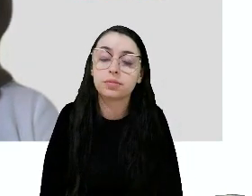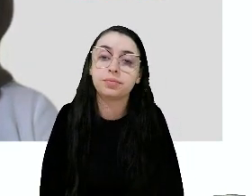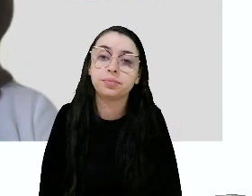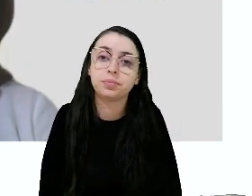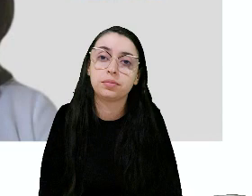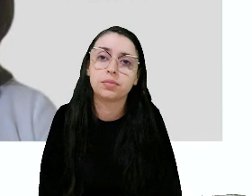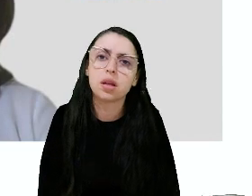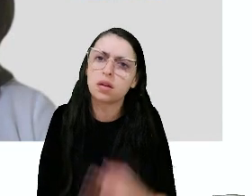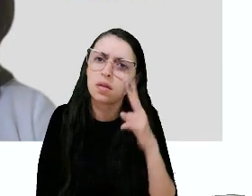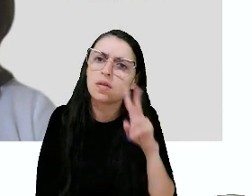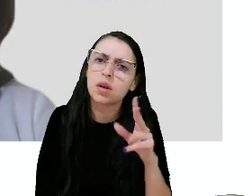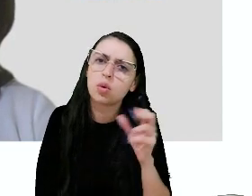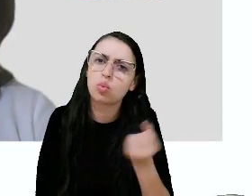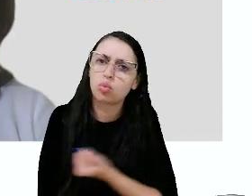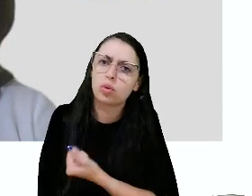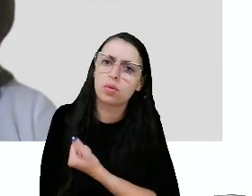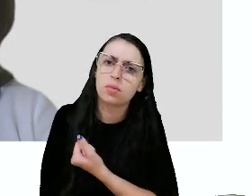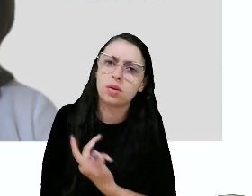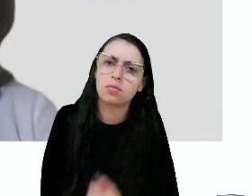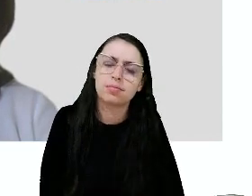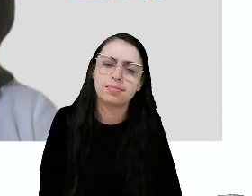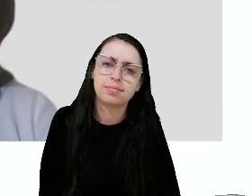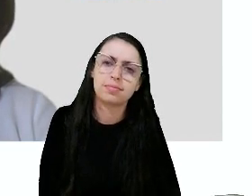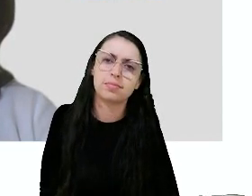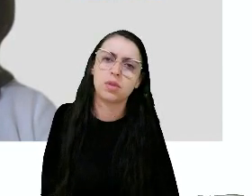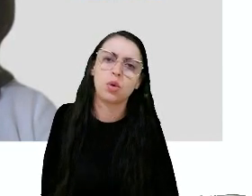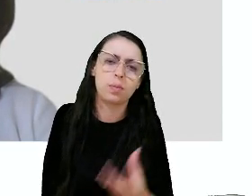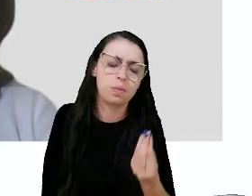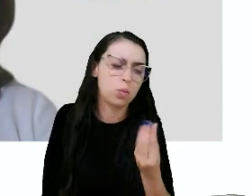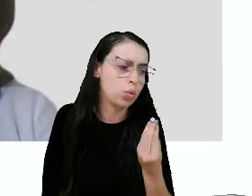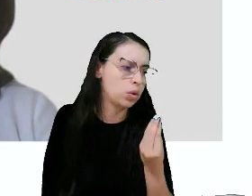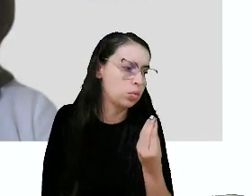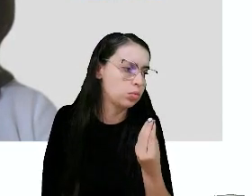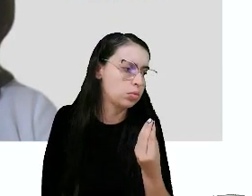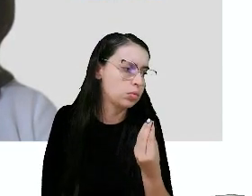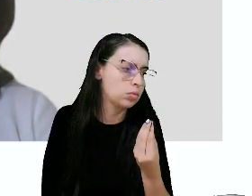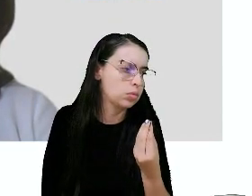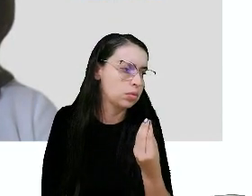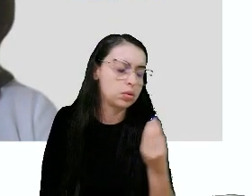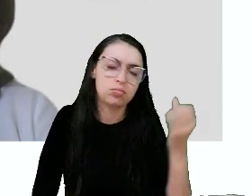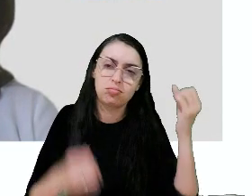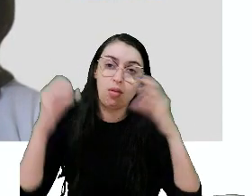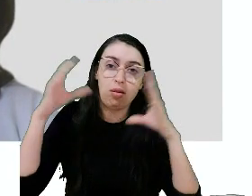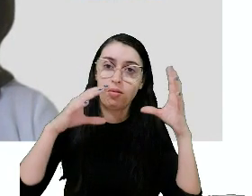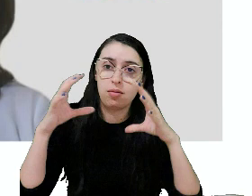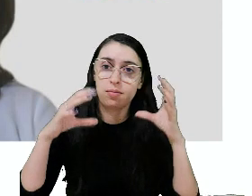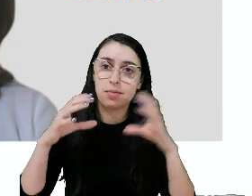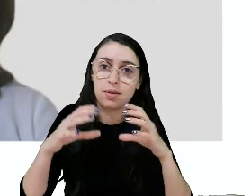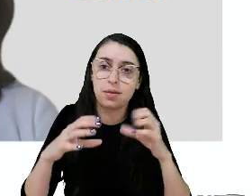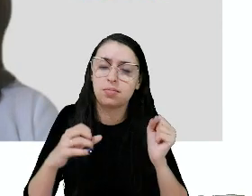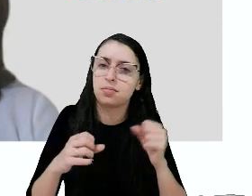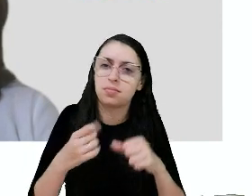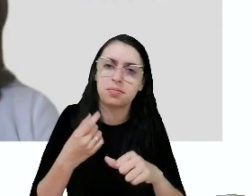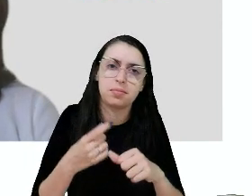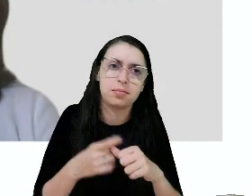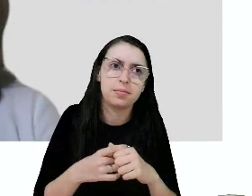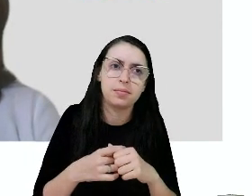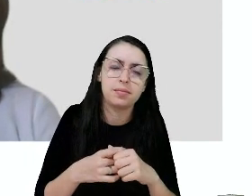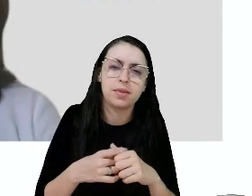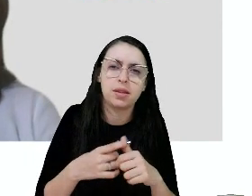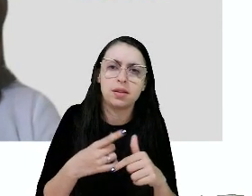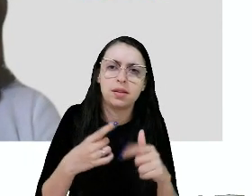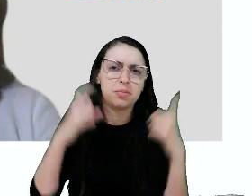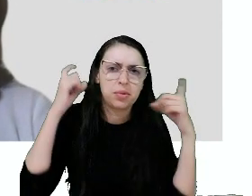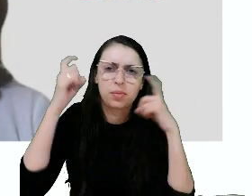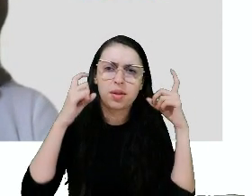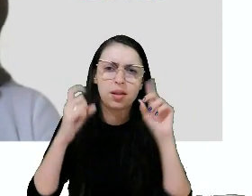mulheres. Verifiquem os números, eu sou muito... e principalmente nesse momento que tem tanto número chegando, eu nem me preocupei de